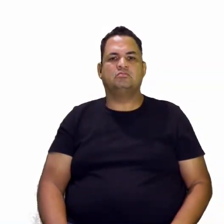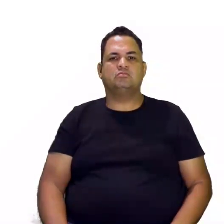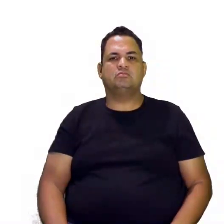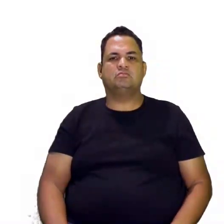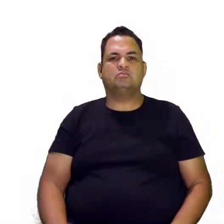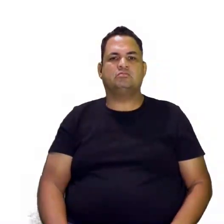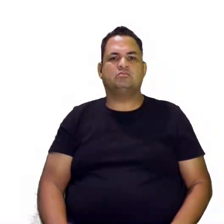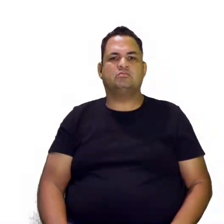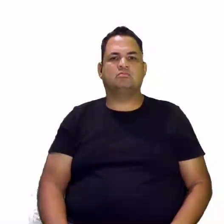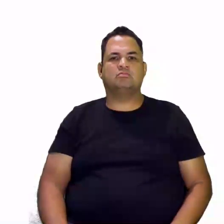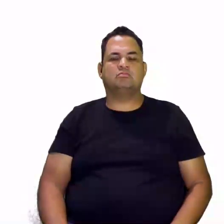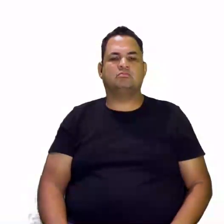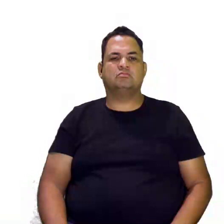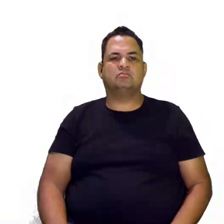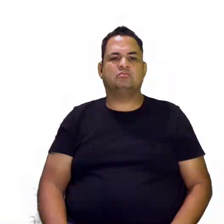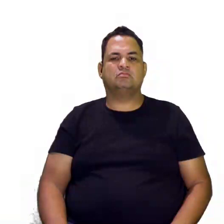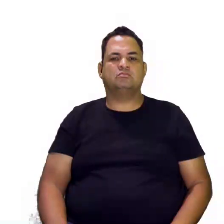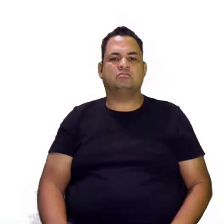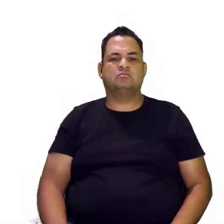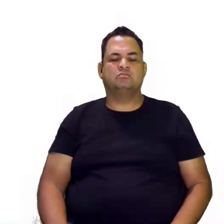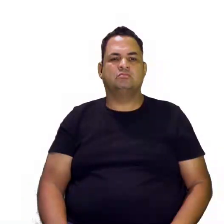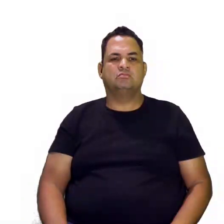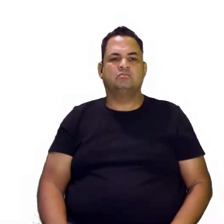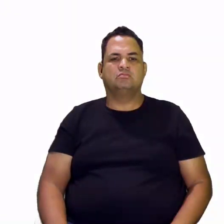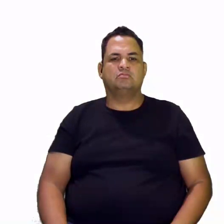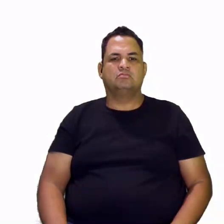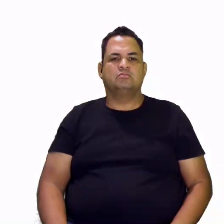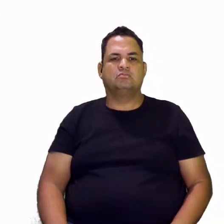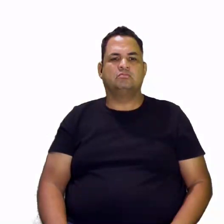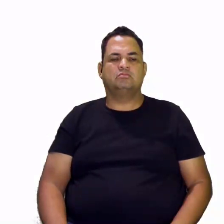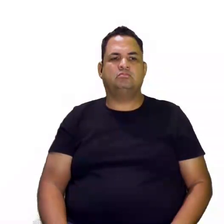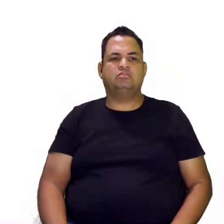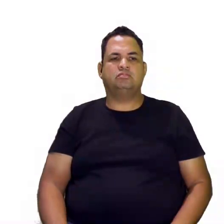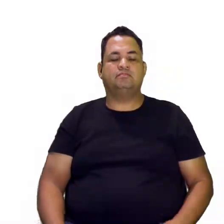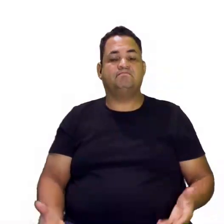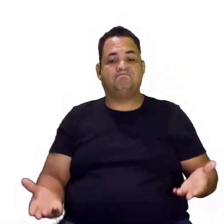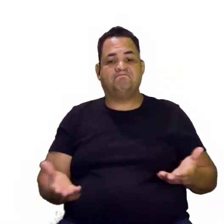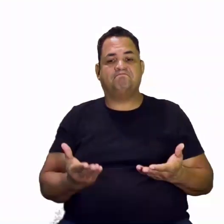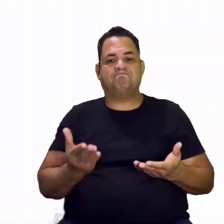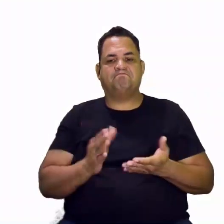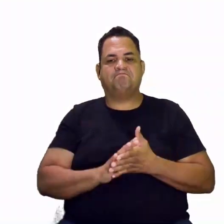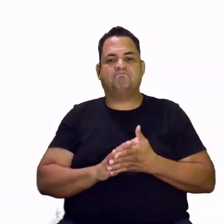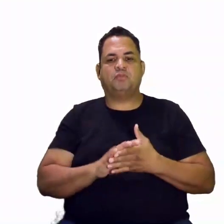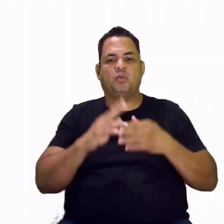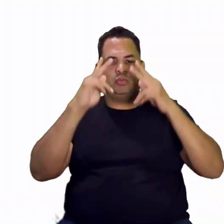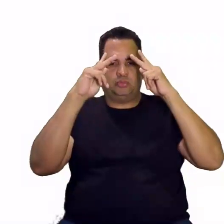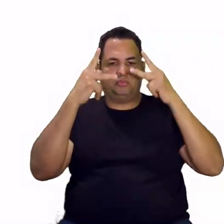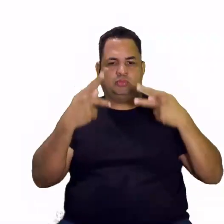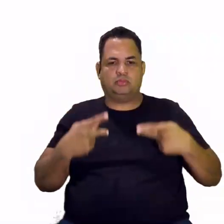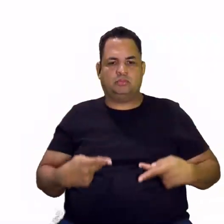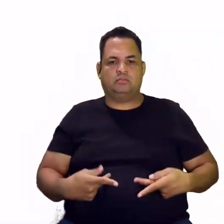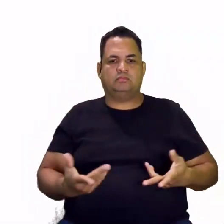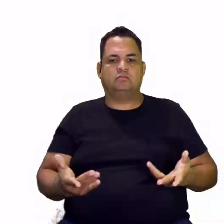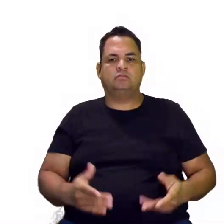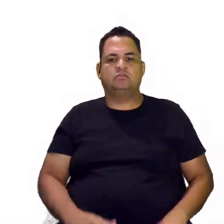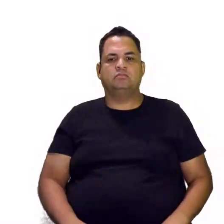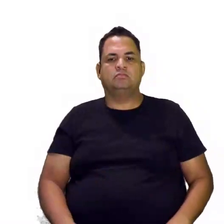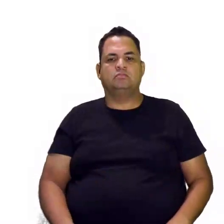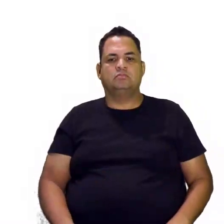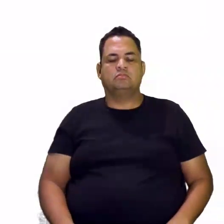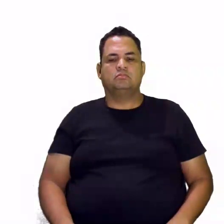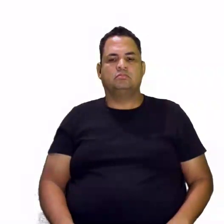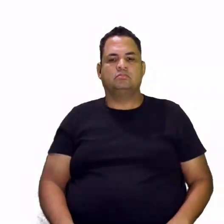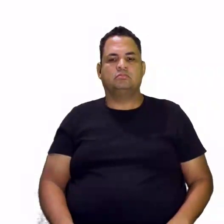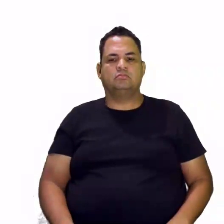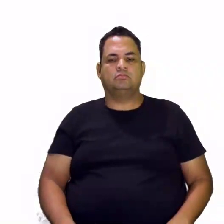seguindo. Charles Darwin já explicou isso, né? Agora um pouco sobre os seres humanos, né? Então,